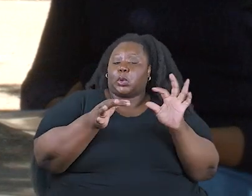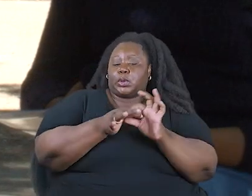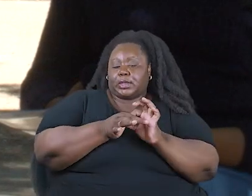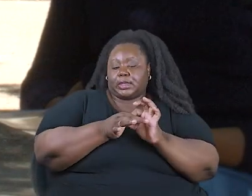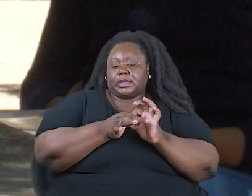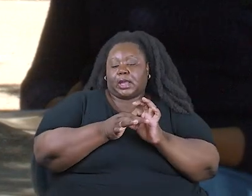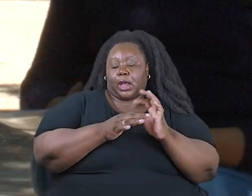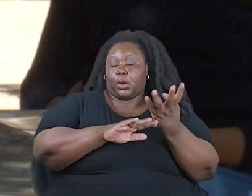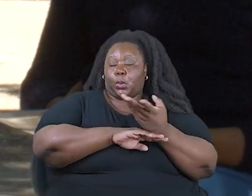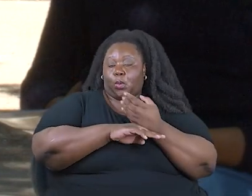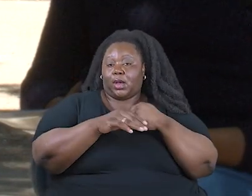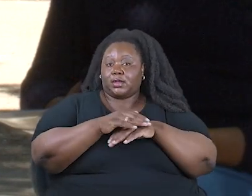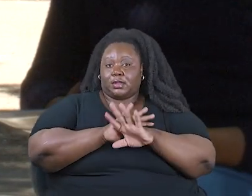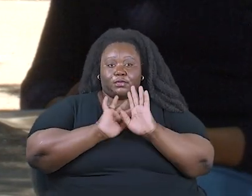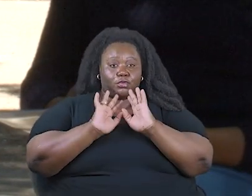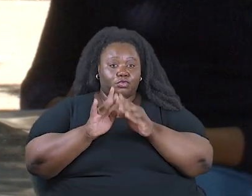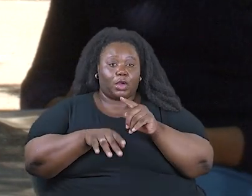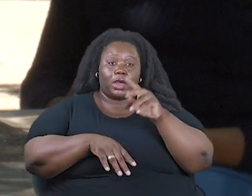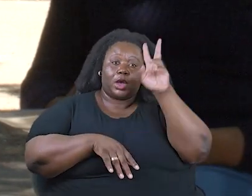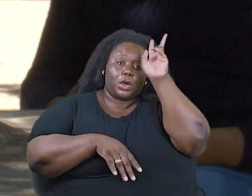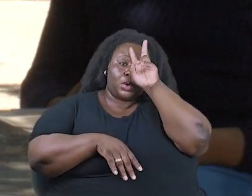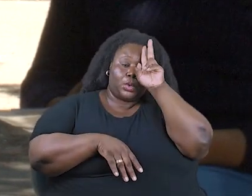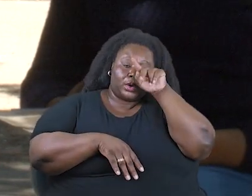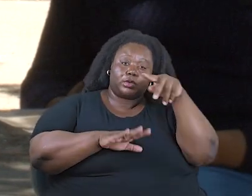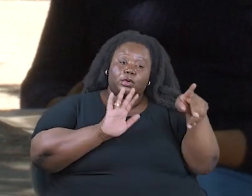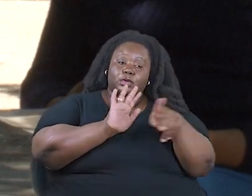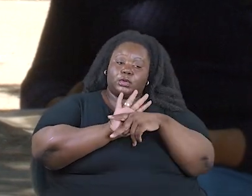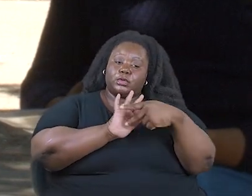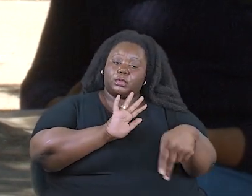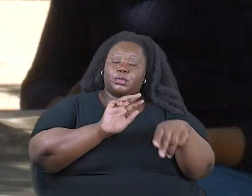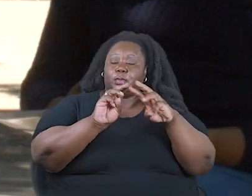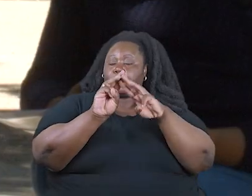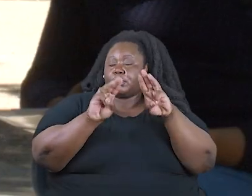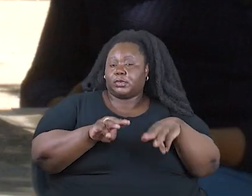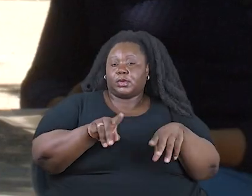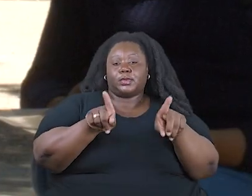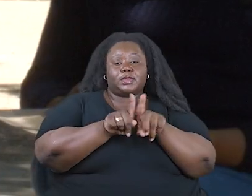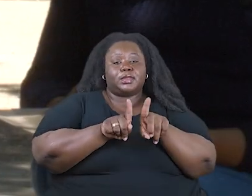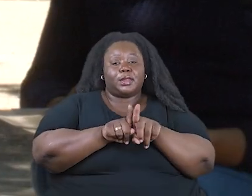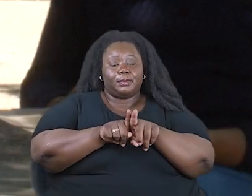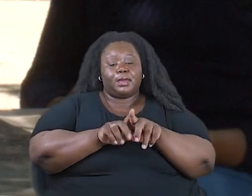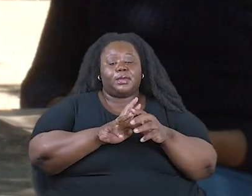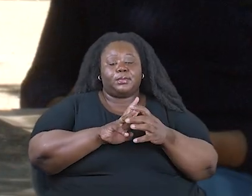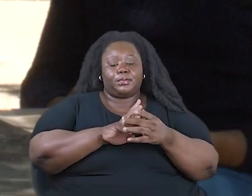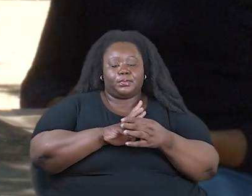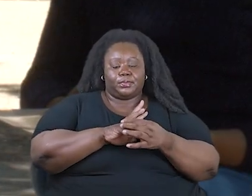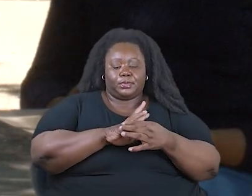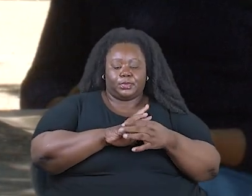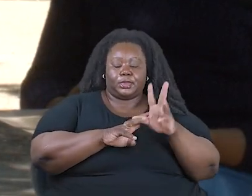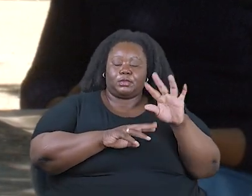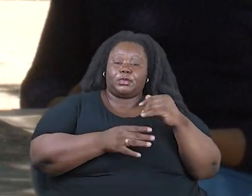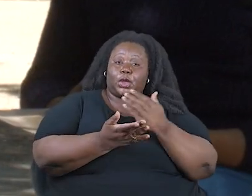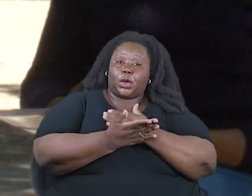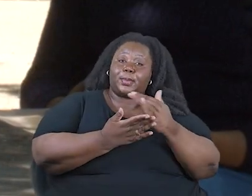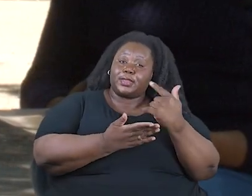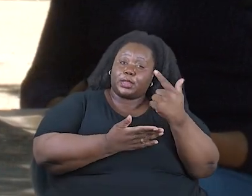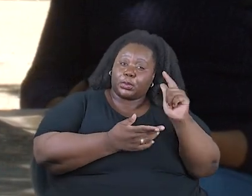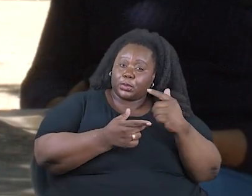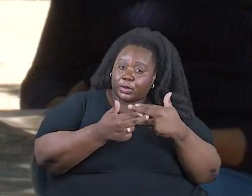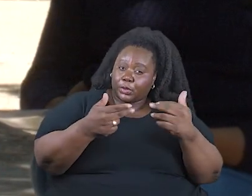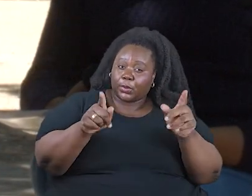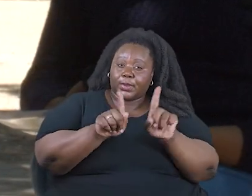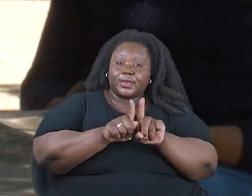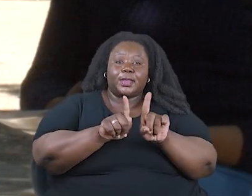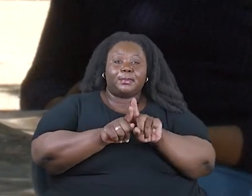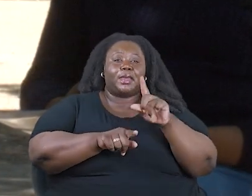acervo, com a história do próprio museu, e a partir disso eu fui sugerindo outras coisas. Então tinha